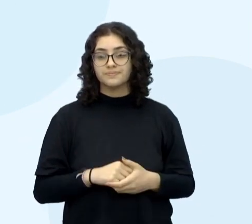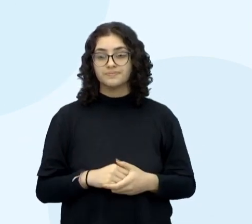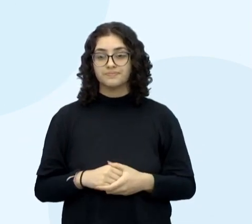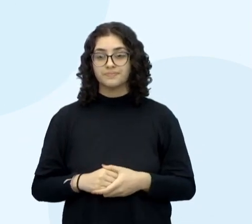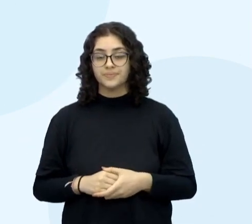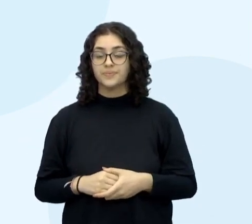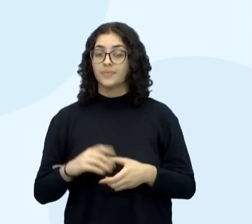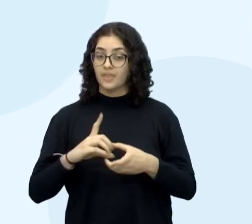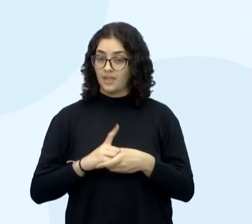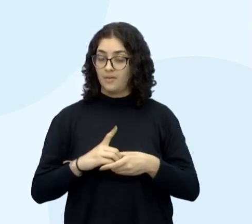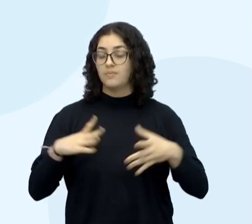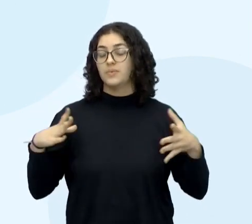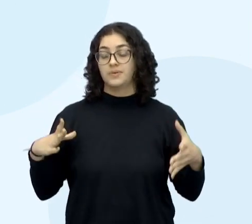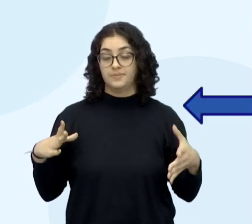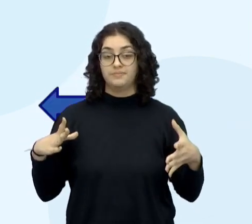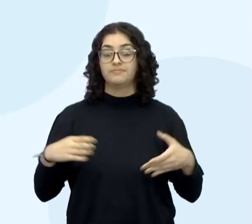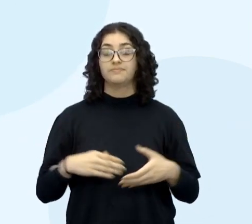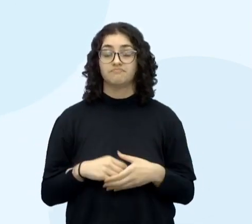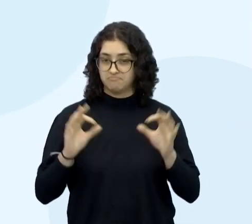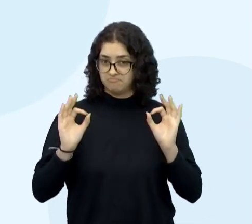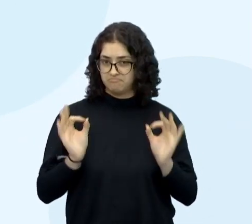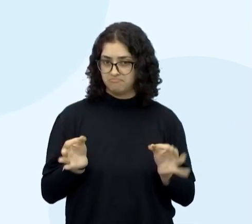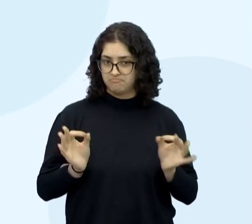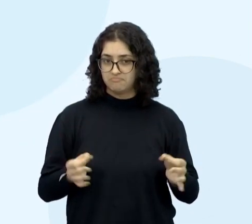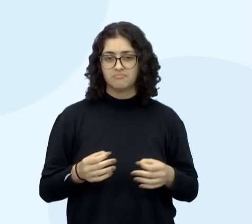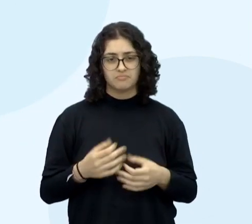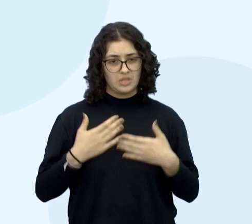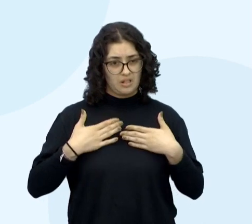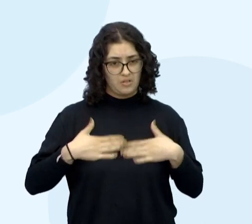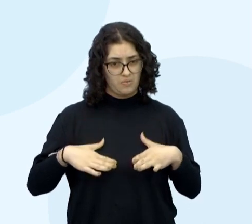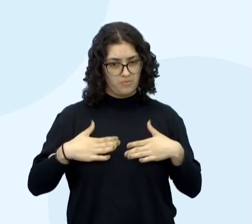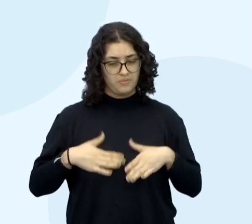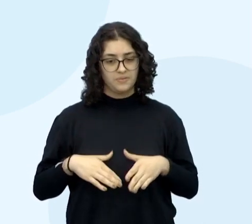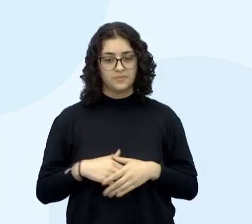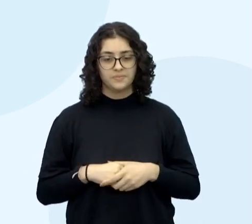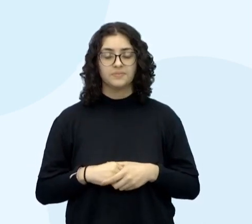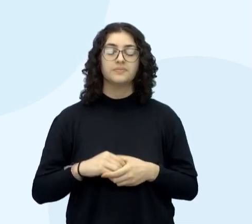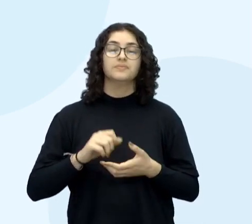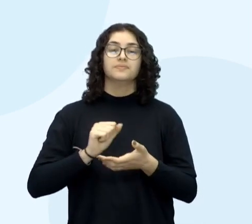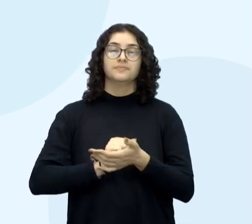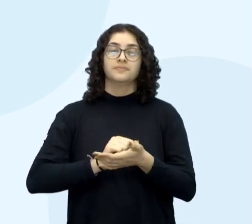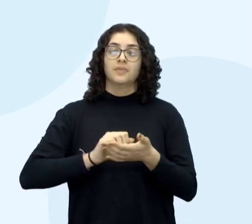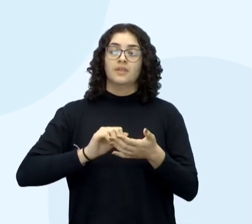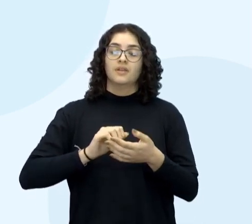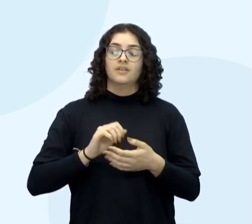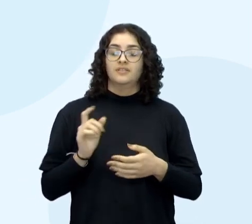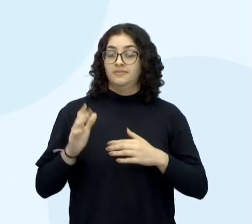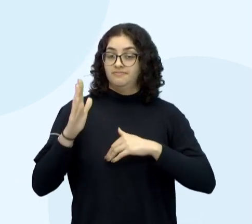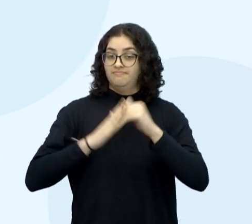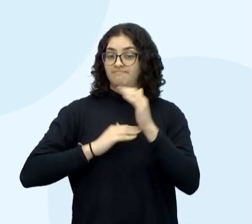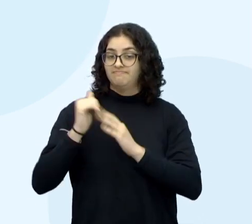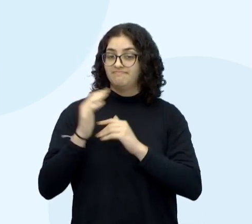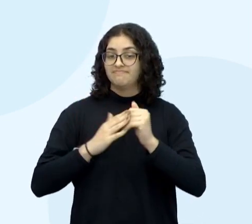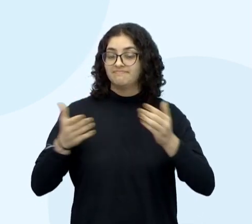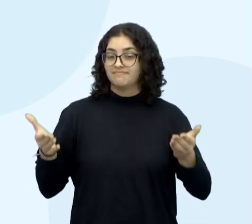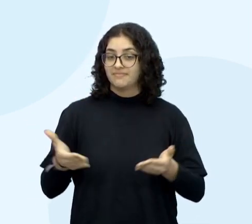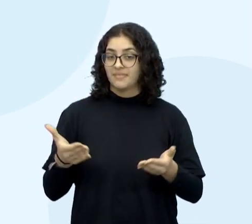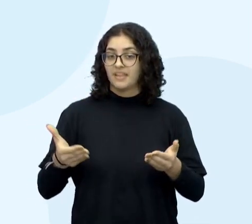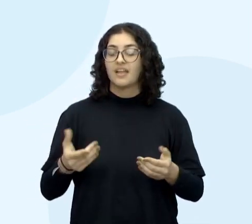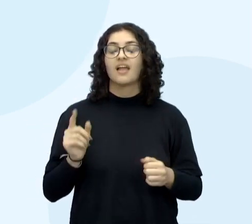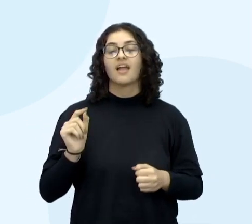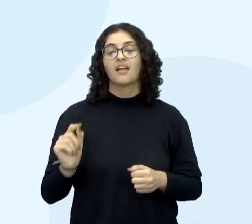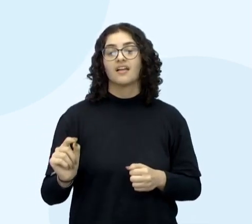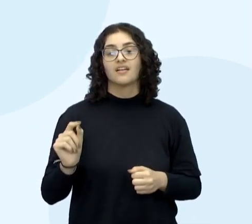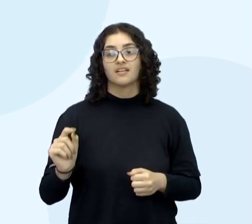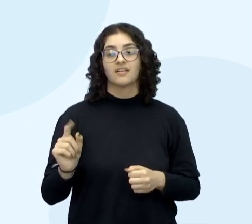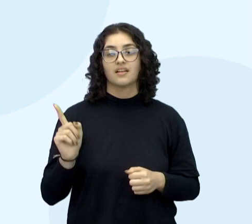da democracia. Tranquilo? As habilidades que nós estamos trabalhando nesse primeiro momento, essas